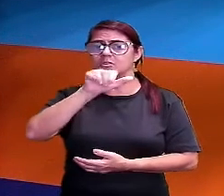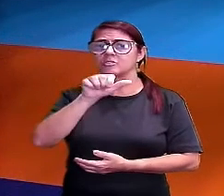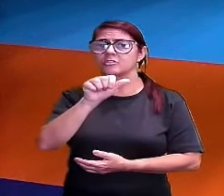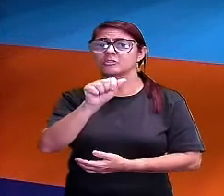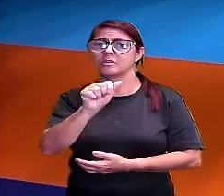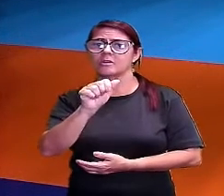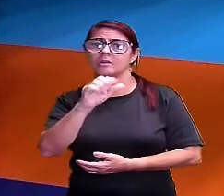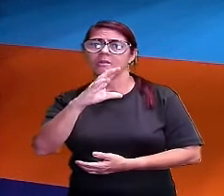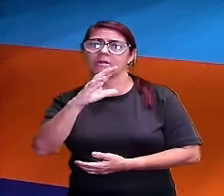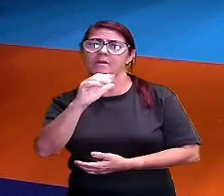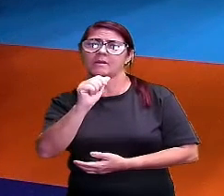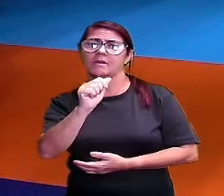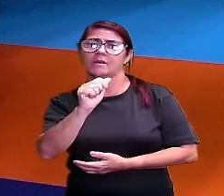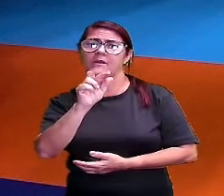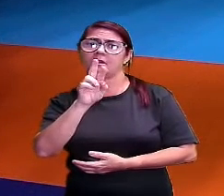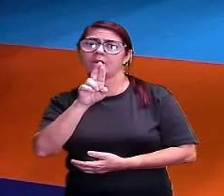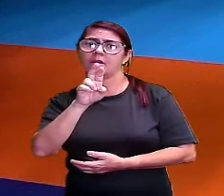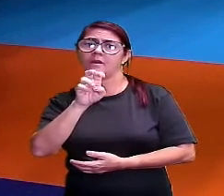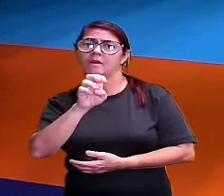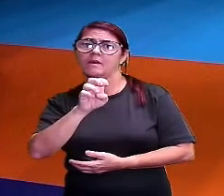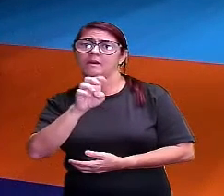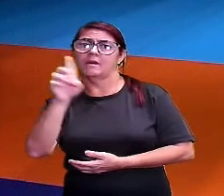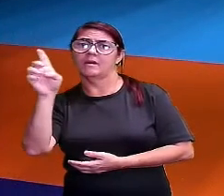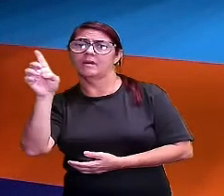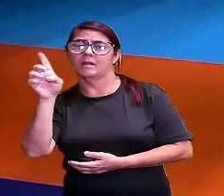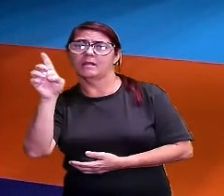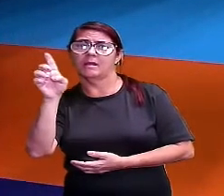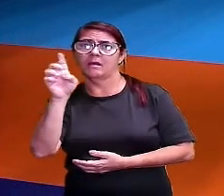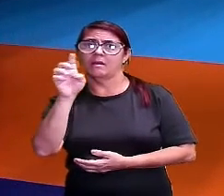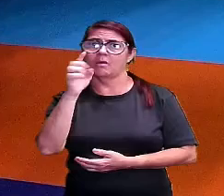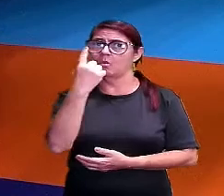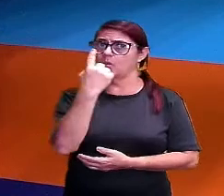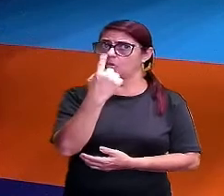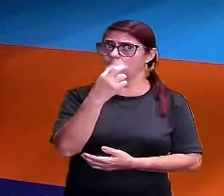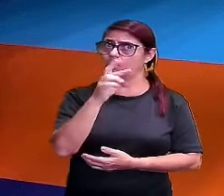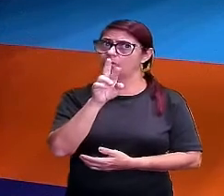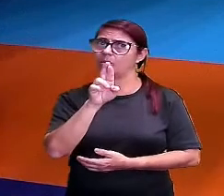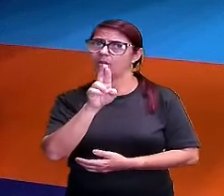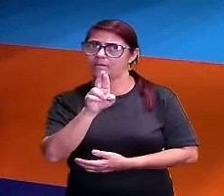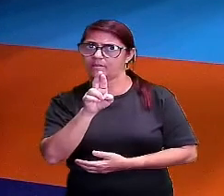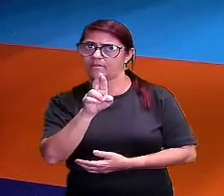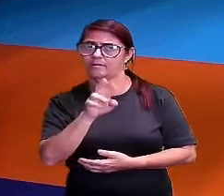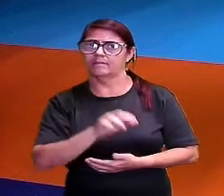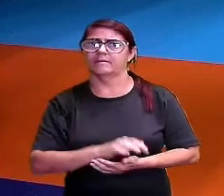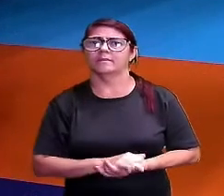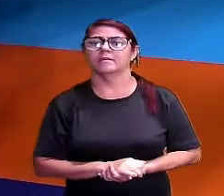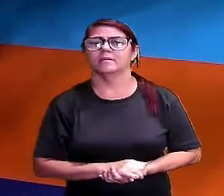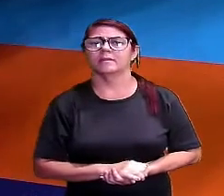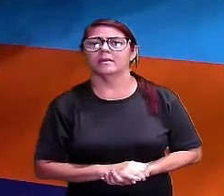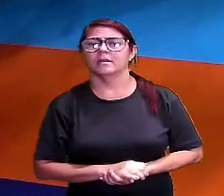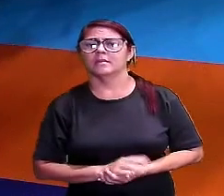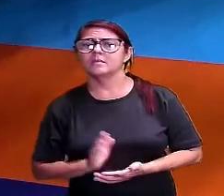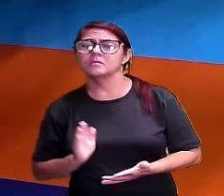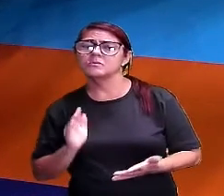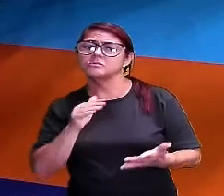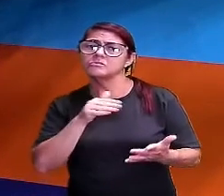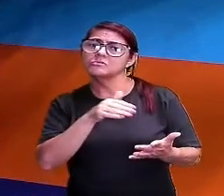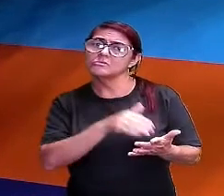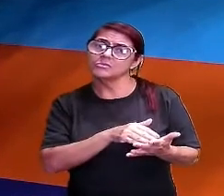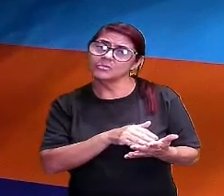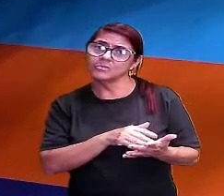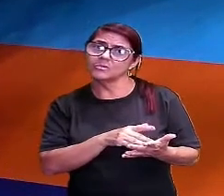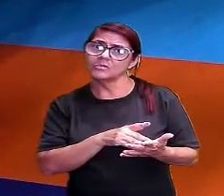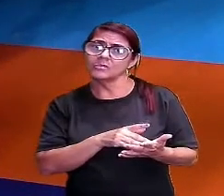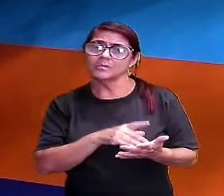jacaré, também temos aí apenas um R, correto? E, por fim, temos aqui